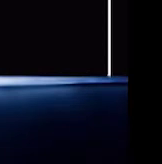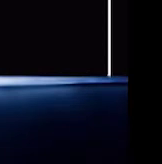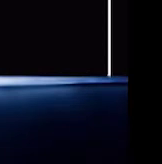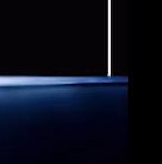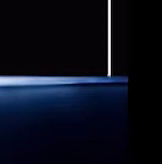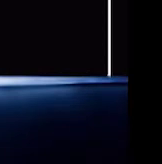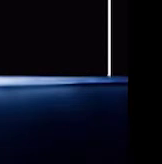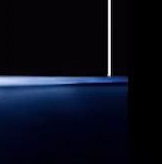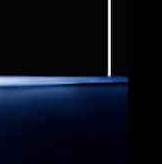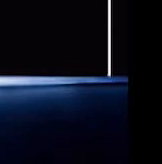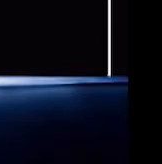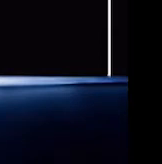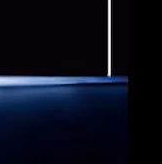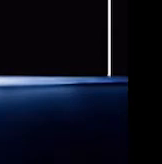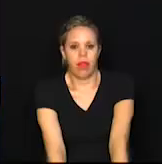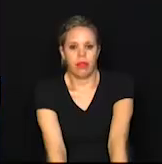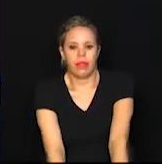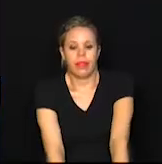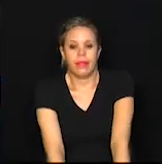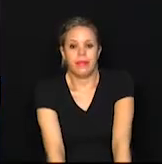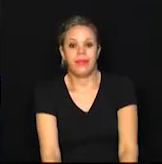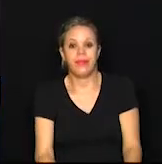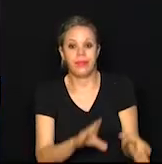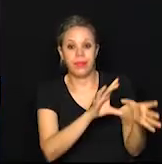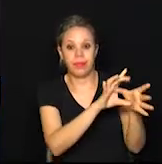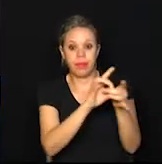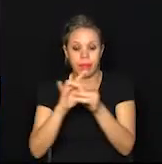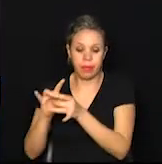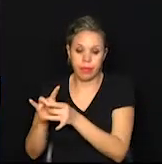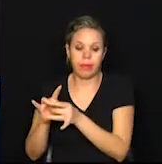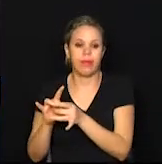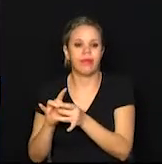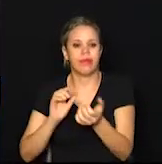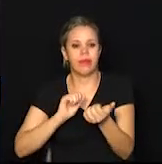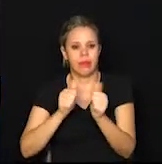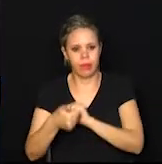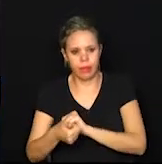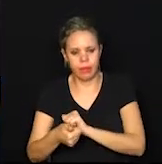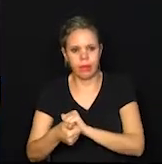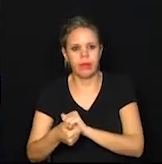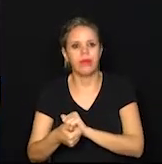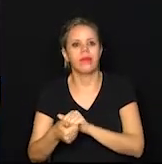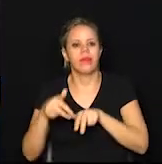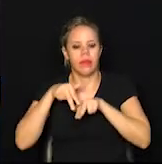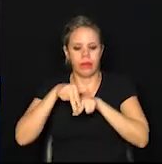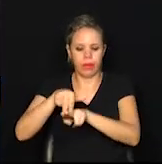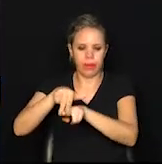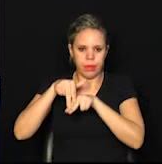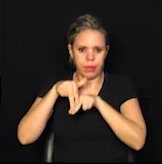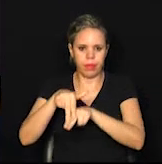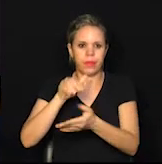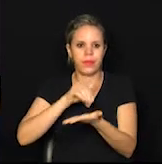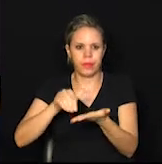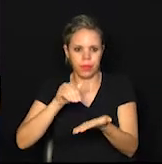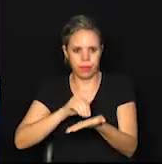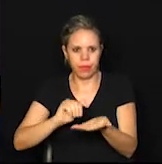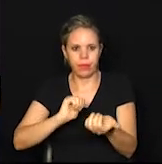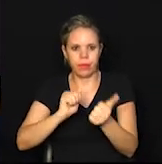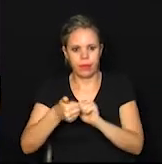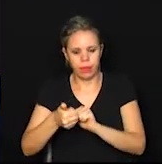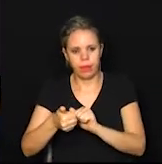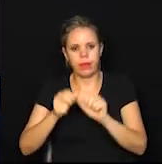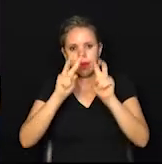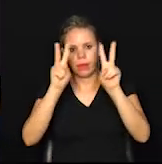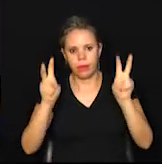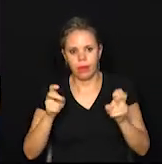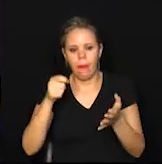modalidade olímpica, então ela tem aí esse viés de esporte olímpico, então eu acredito que a Secretaria de Esporte, enquanto